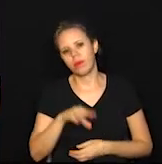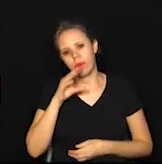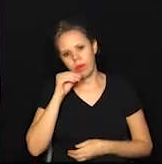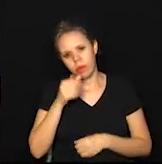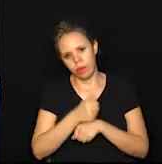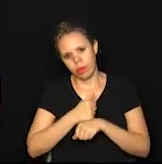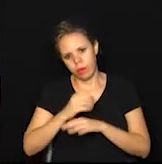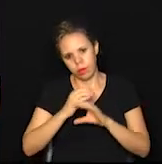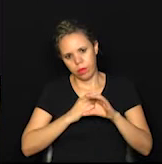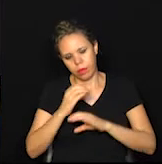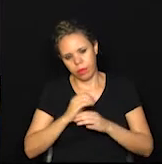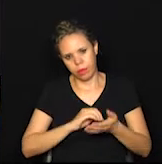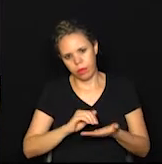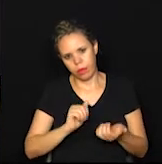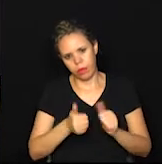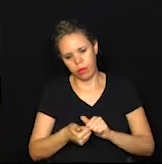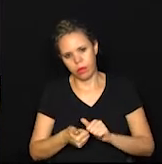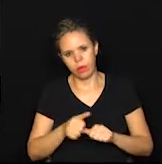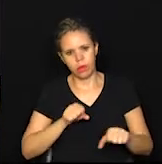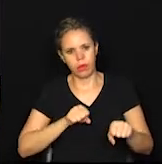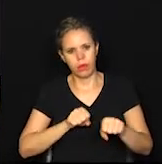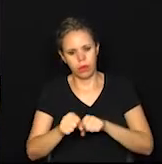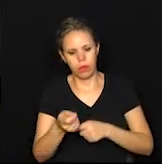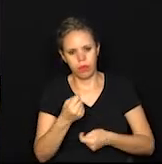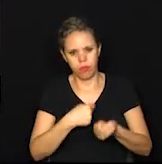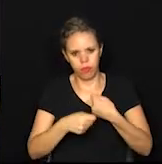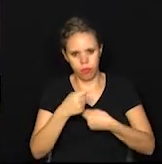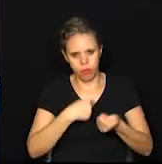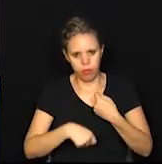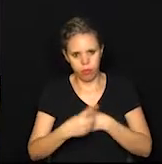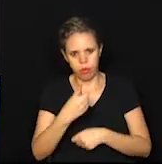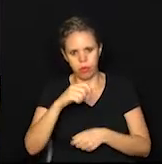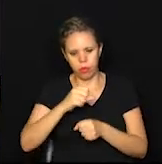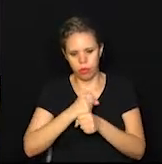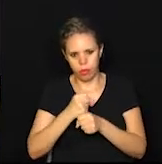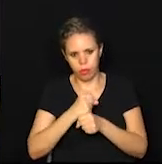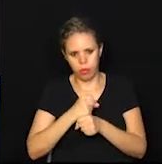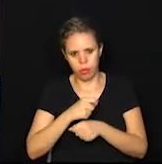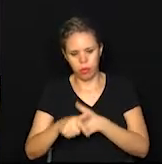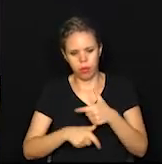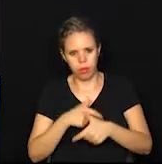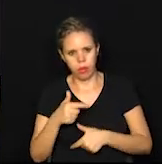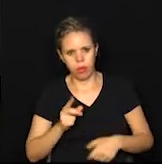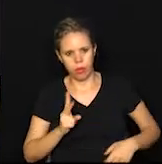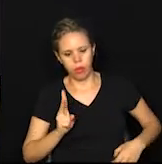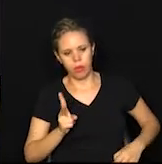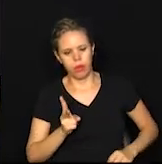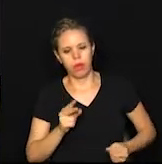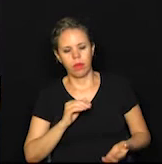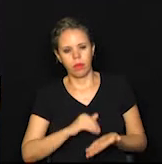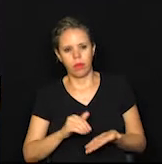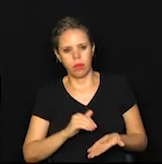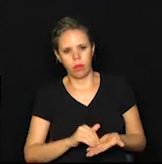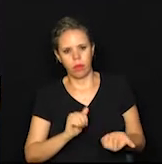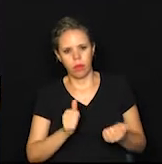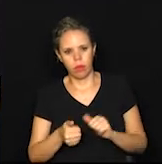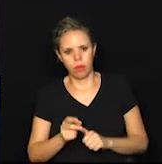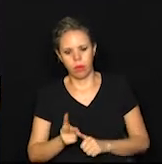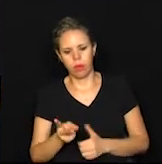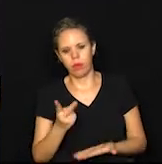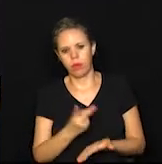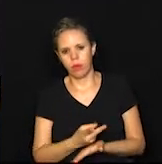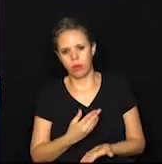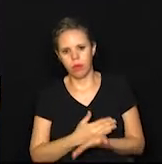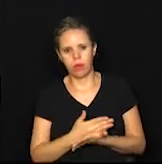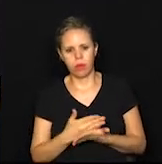carreira da Secretaria de Esportes, formado em Economia, estou aqui há 19 anos, sempre na Secretaria de Esporte.